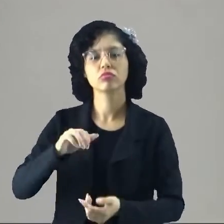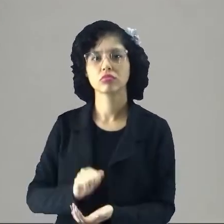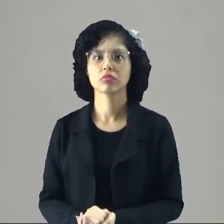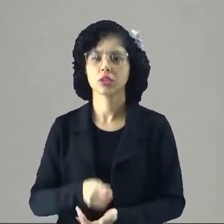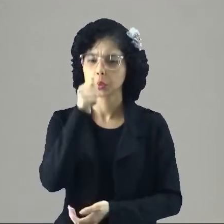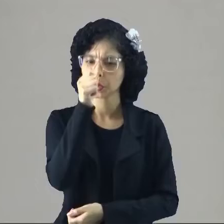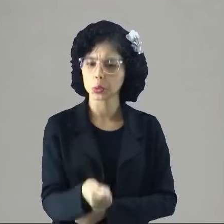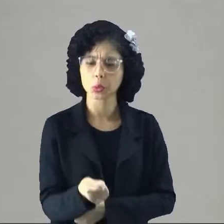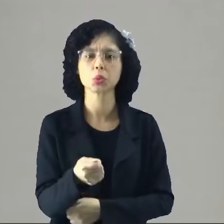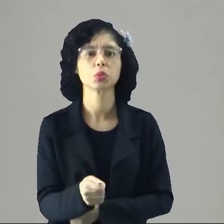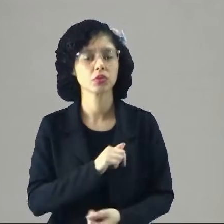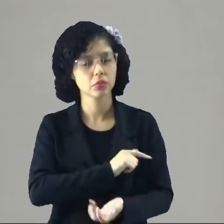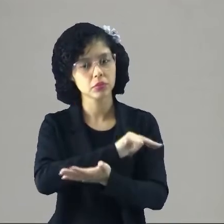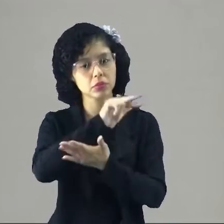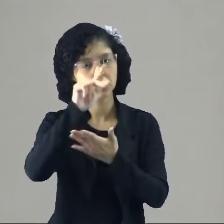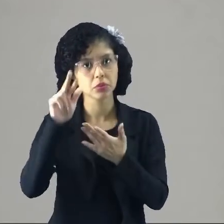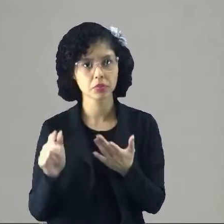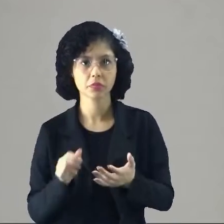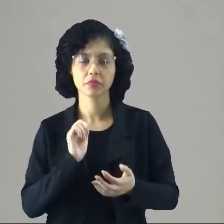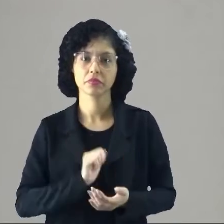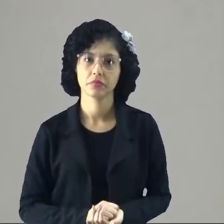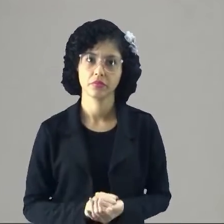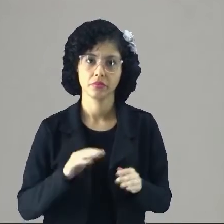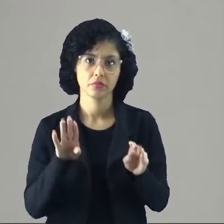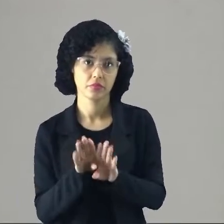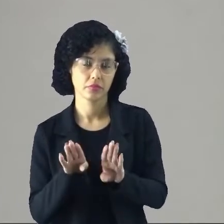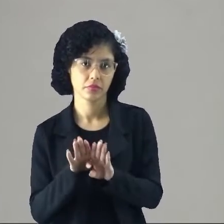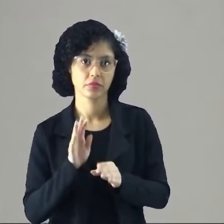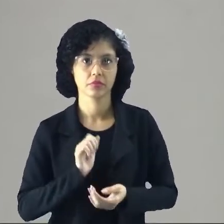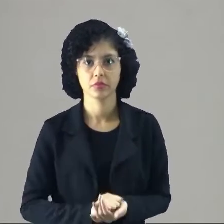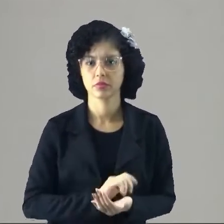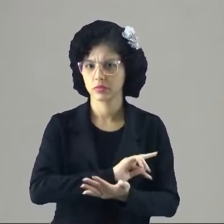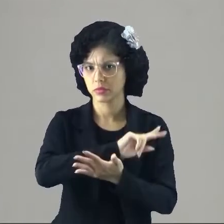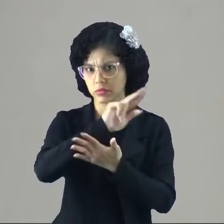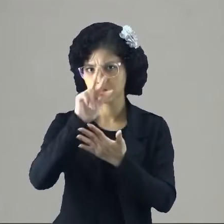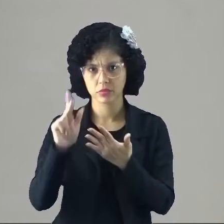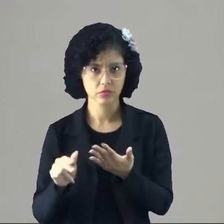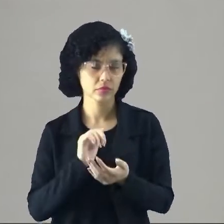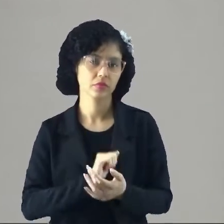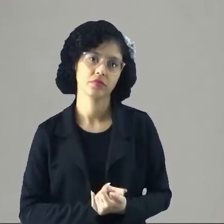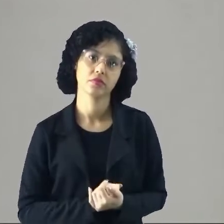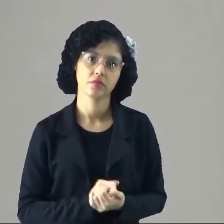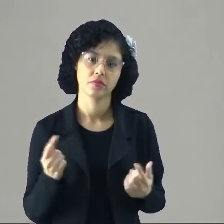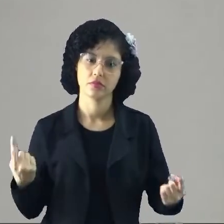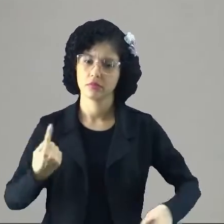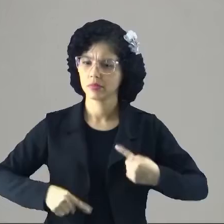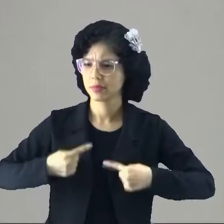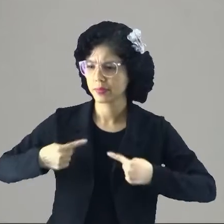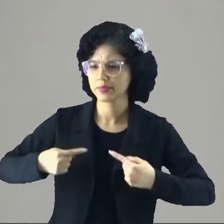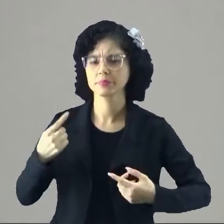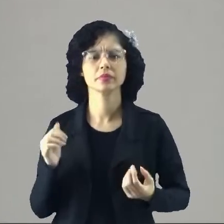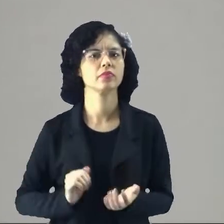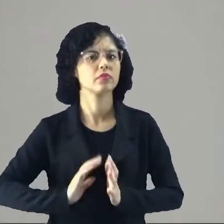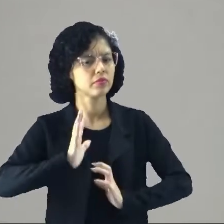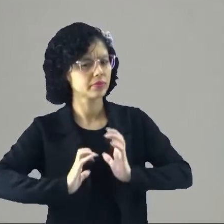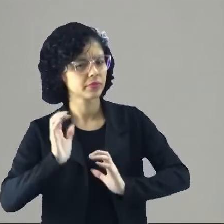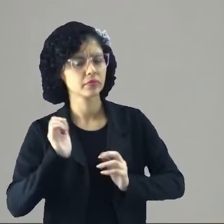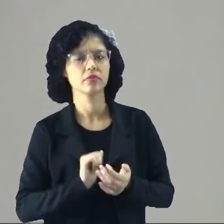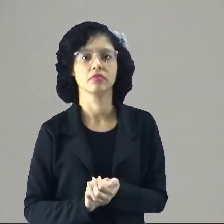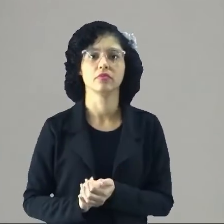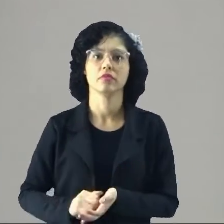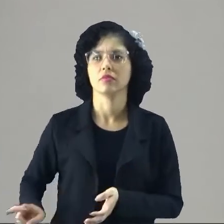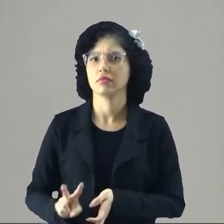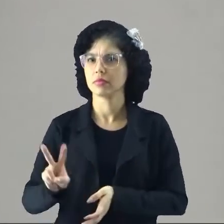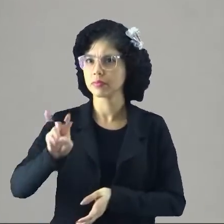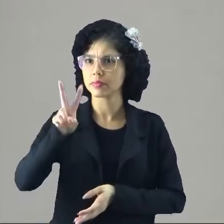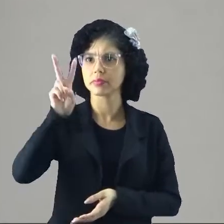ditaduras militares espalhadas aí, né, pela América Latina. Então tem todo esse conflito de sociedade, de interesse, de